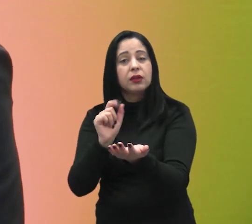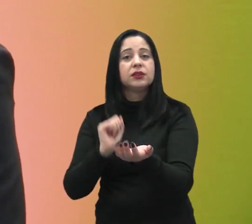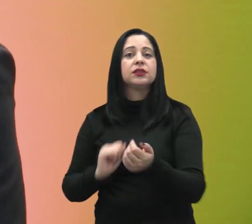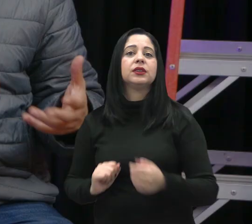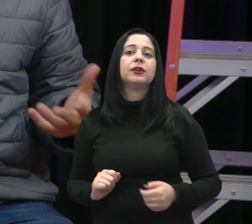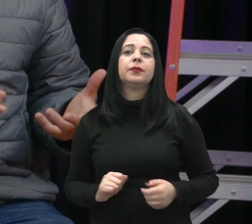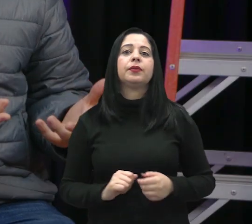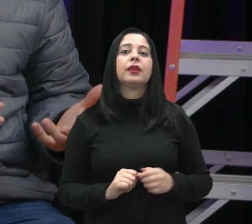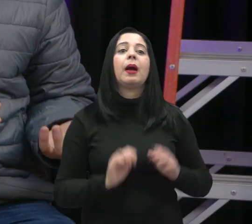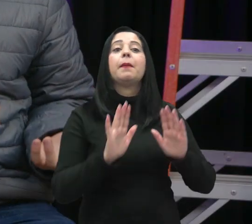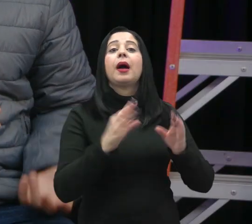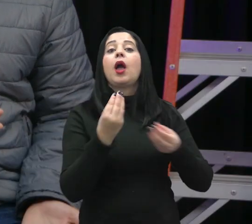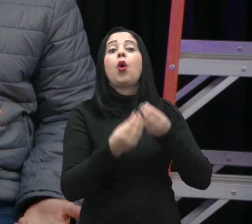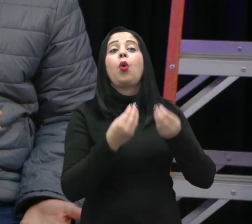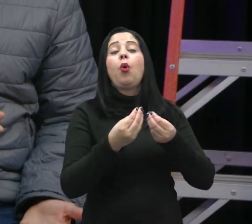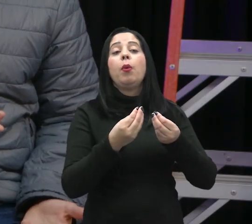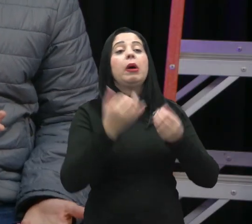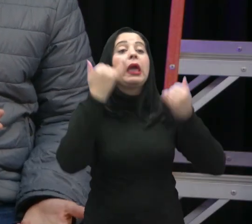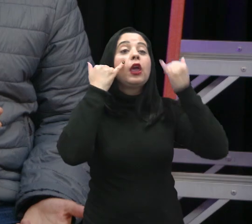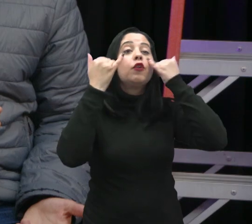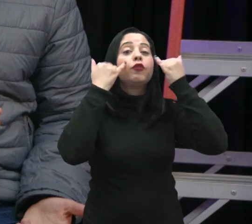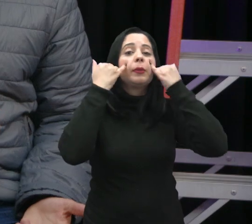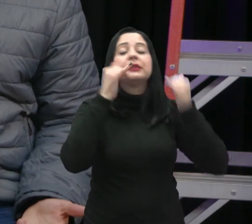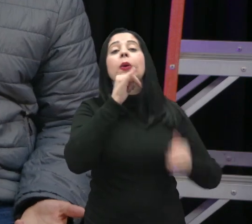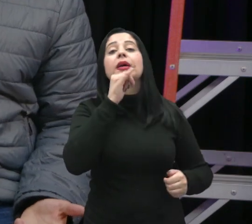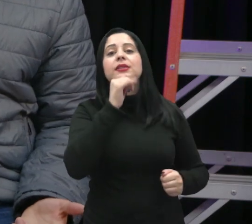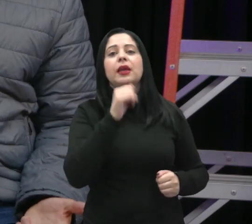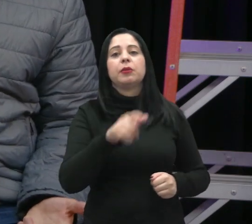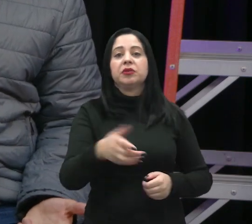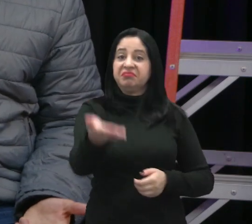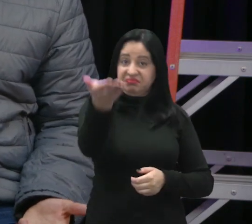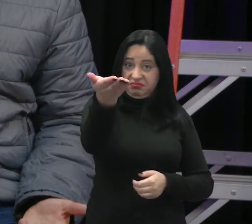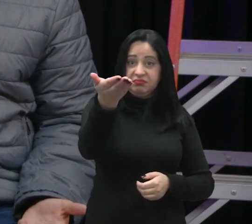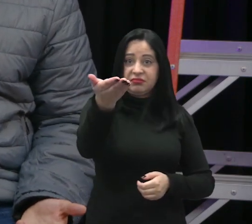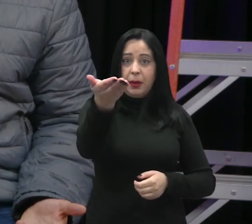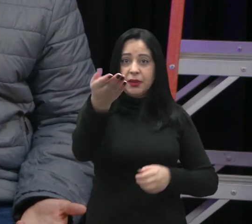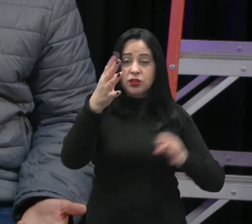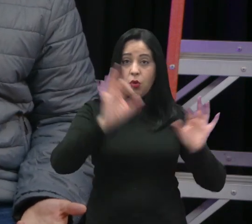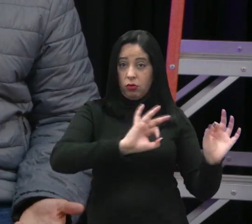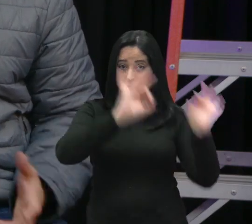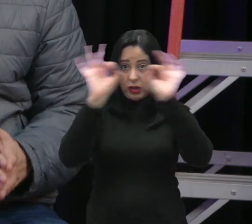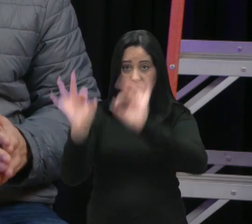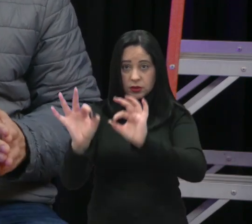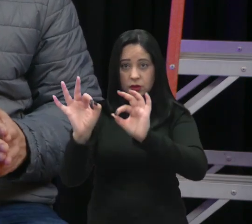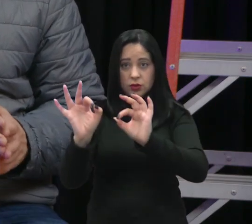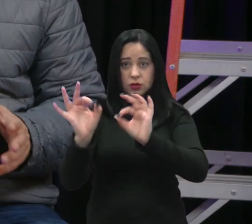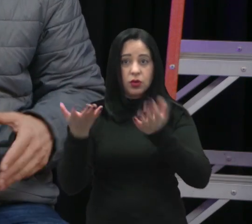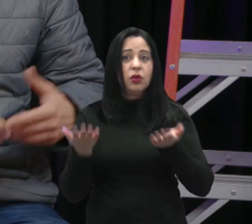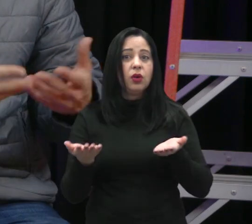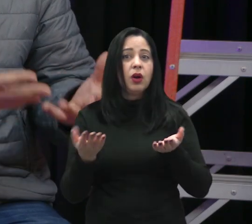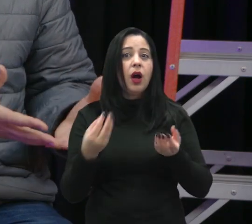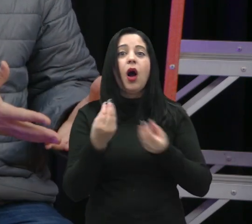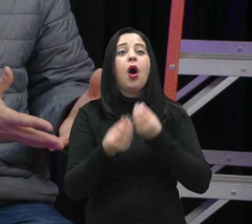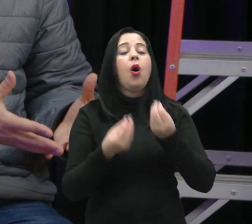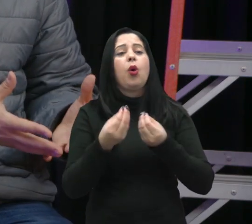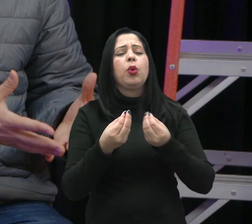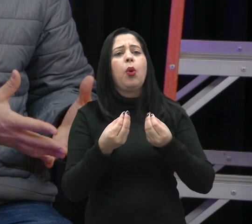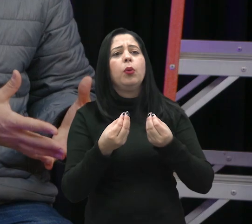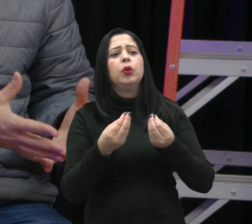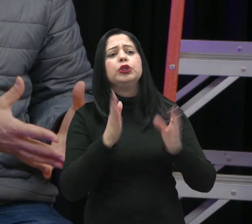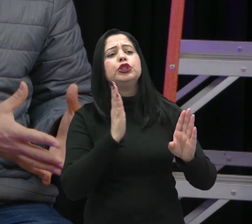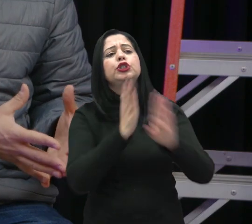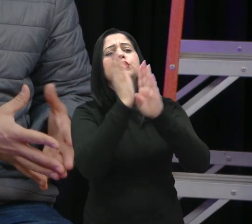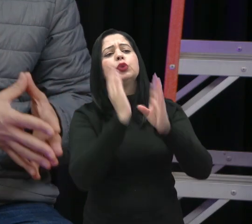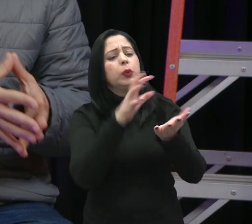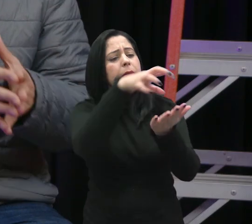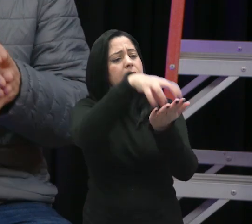né? Mas como é que as pessoas conseguem mais informações? Por exemplo, alguém de repente está aqui acompanhando o Conexão Cultura hoje, descobriu que existe